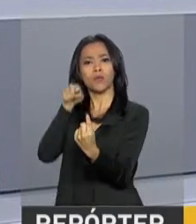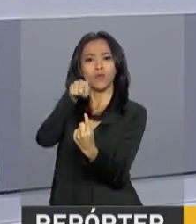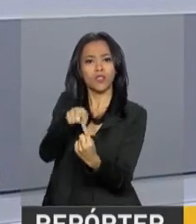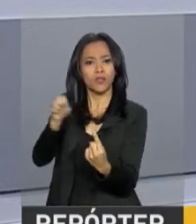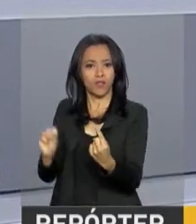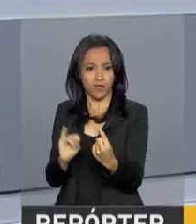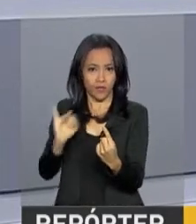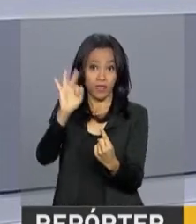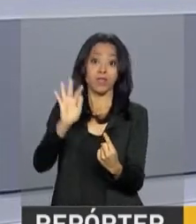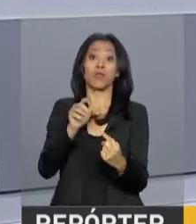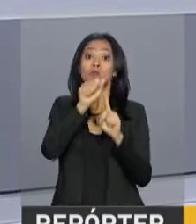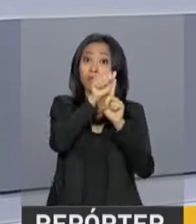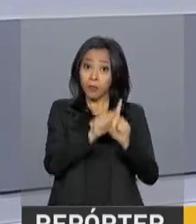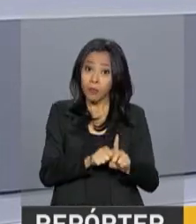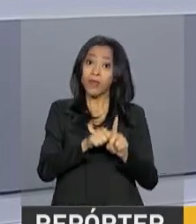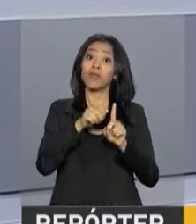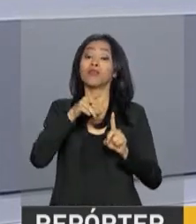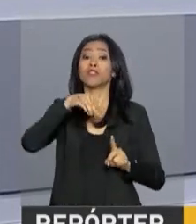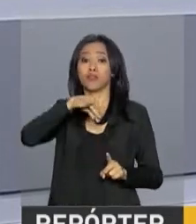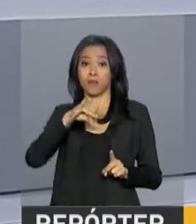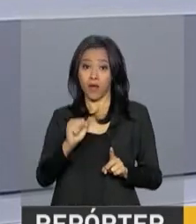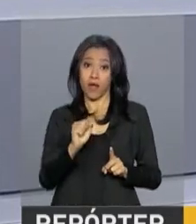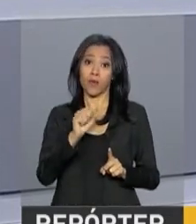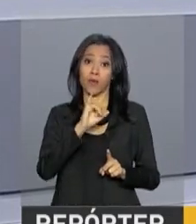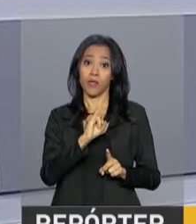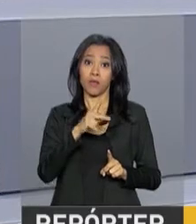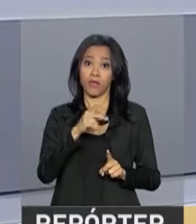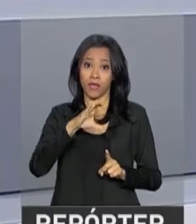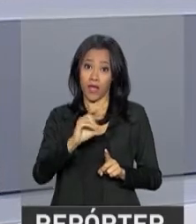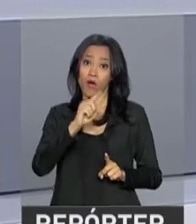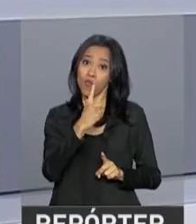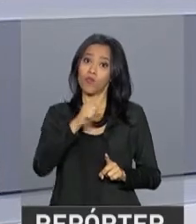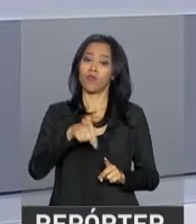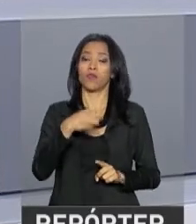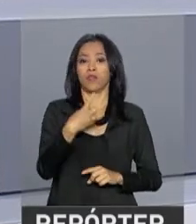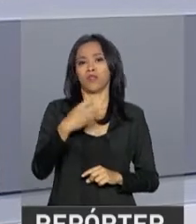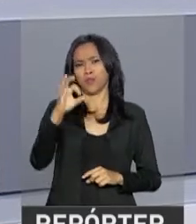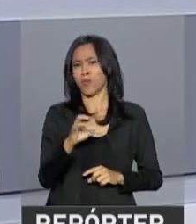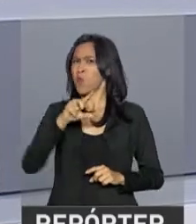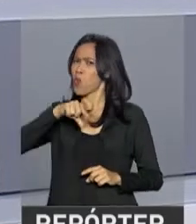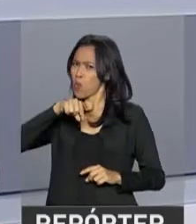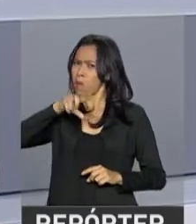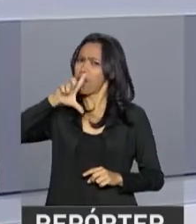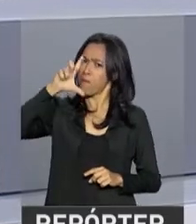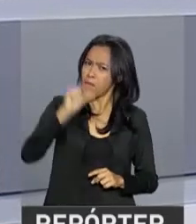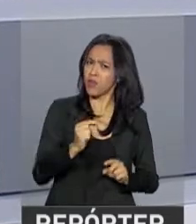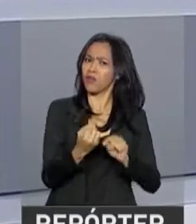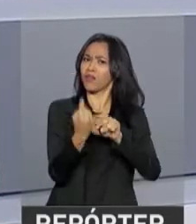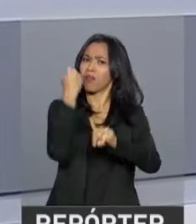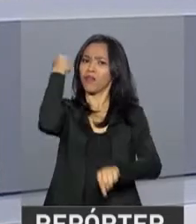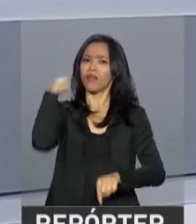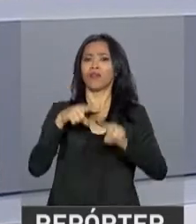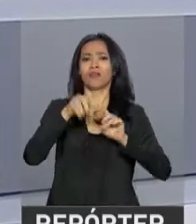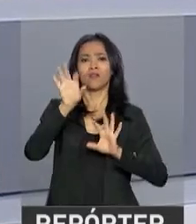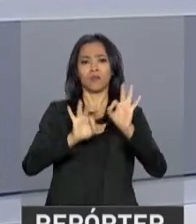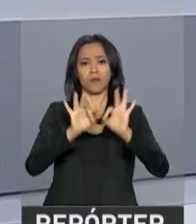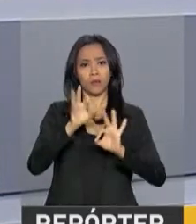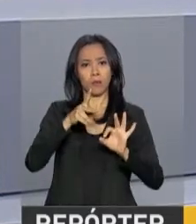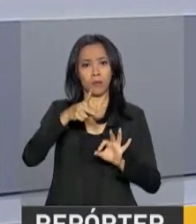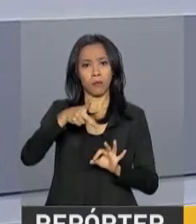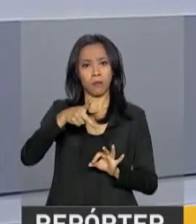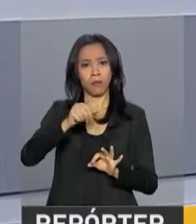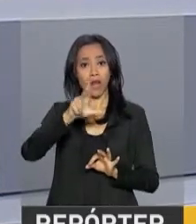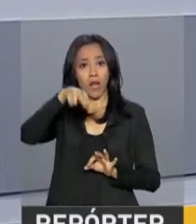maio ficou em 1,33 por cento o menor desde a implantação do plano real o ibge informou também que a inflação